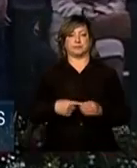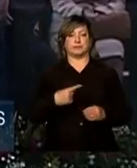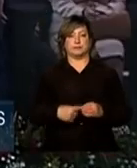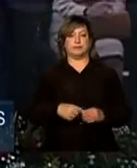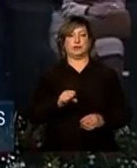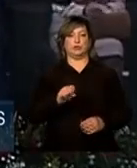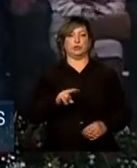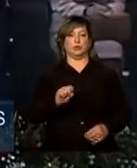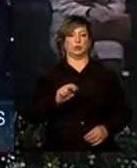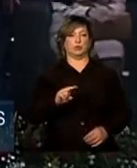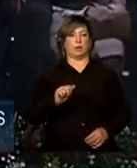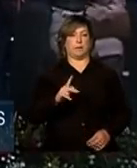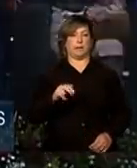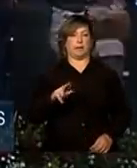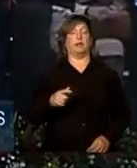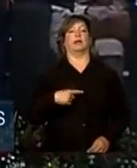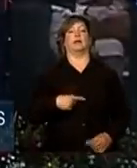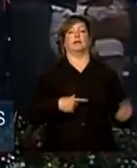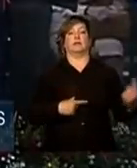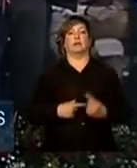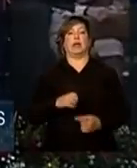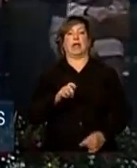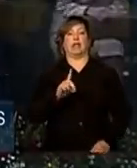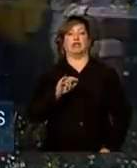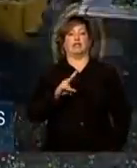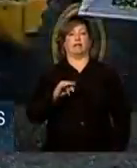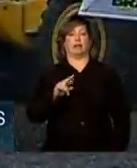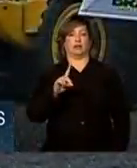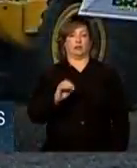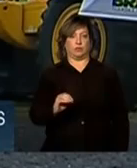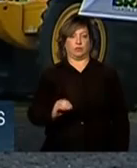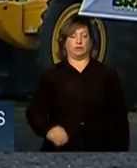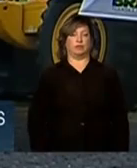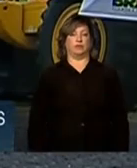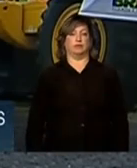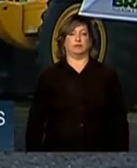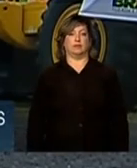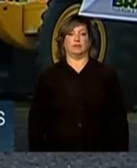Sussuapara, Edvardo Antônio da Rocha.